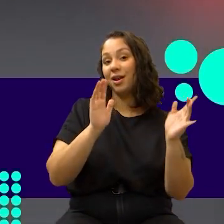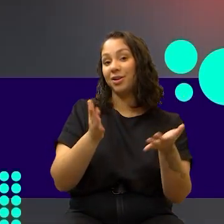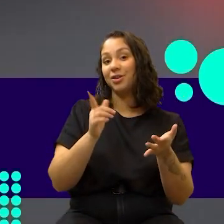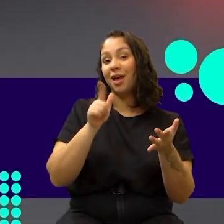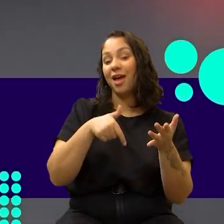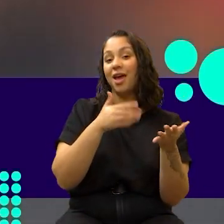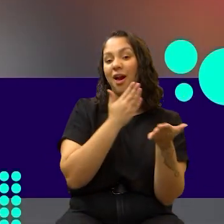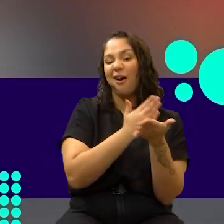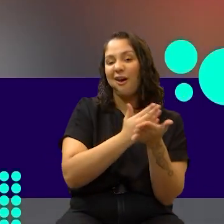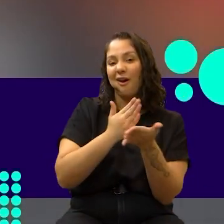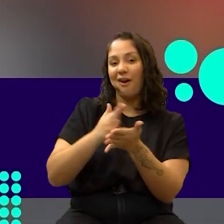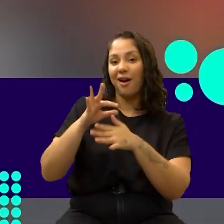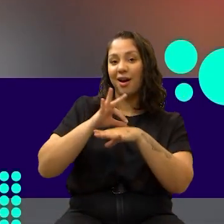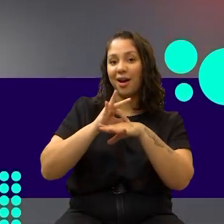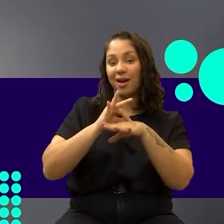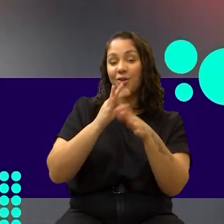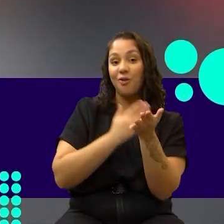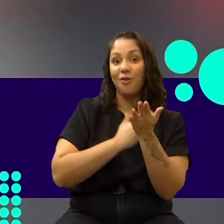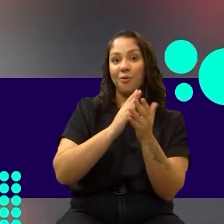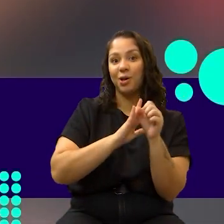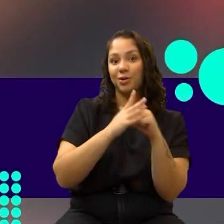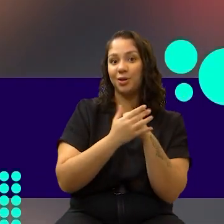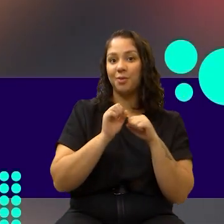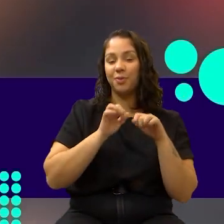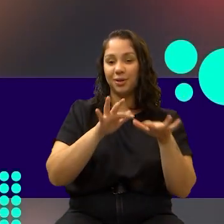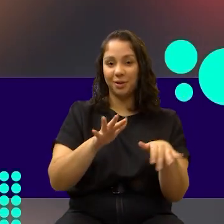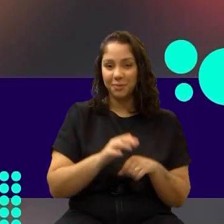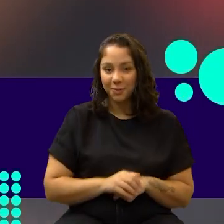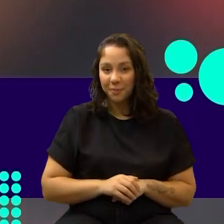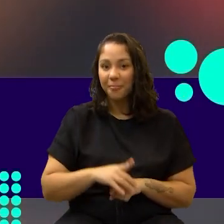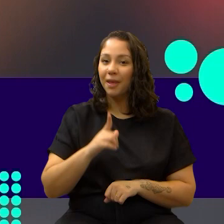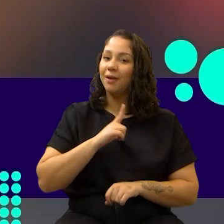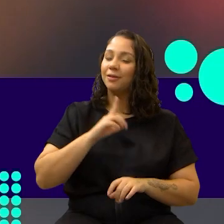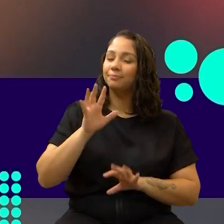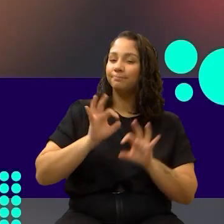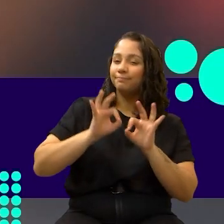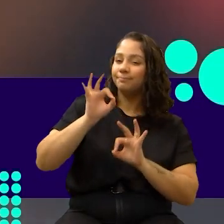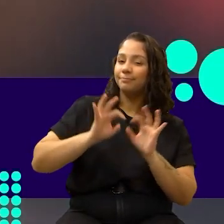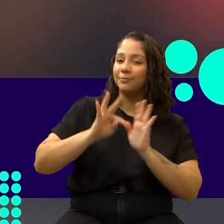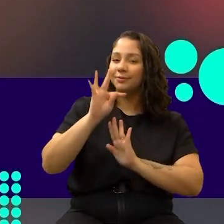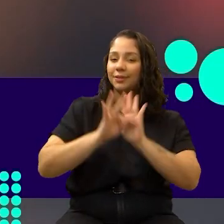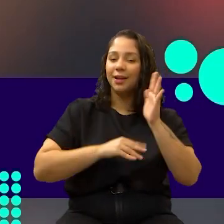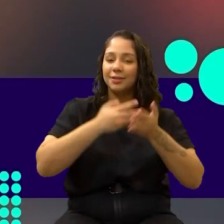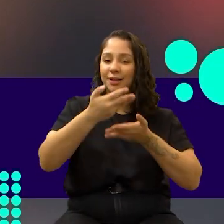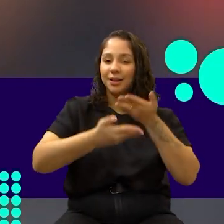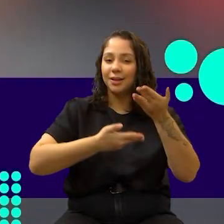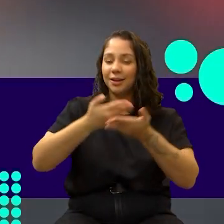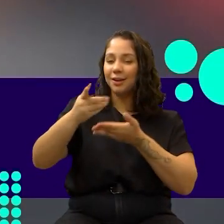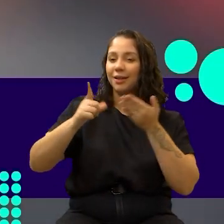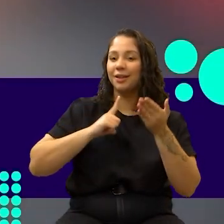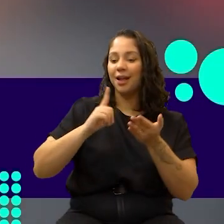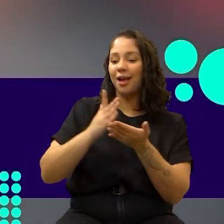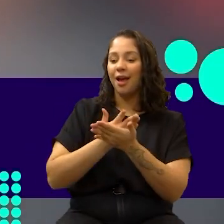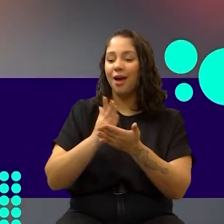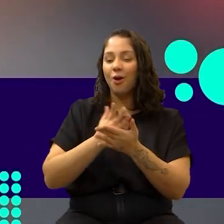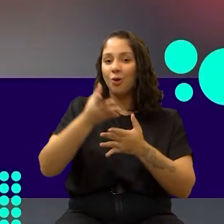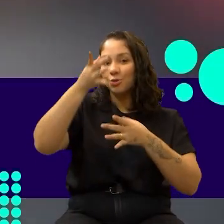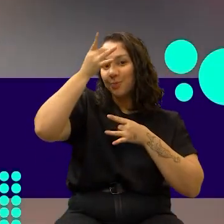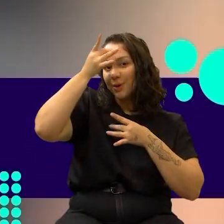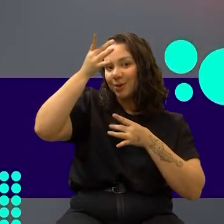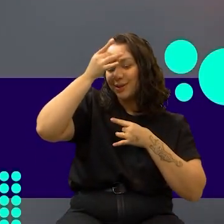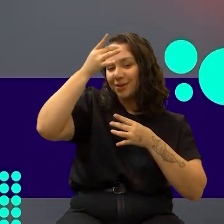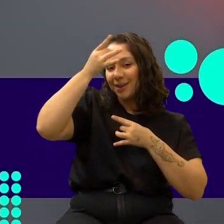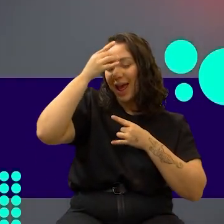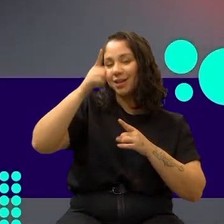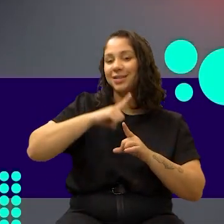de um supermercado onde trabalhava como açougueiro no início da pandemia do coronavírus. Ele preparou um espetáculo bem interativo